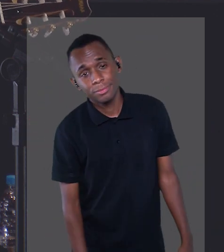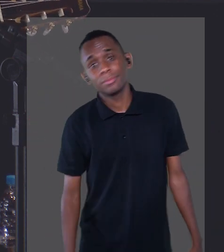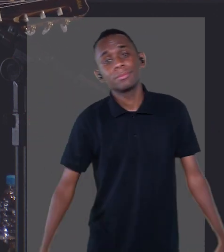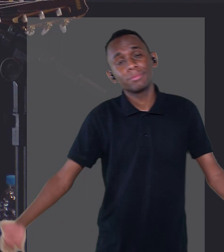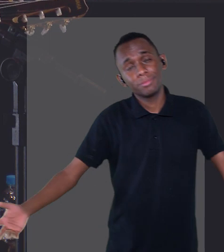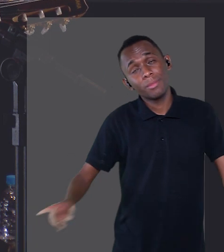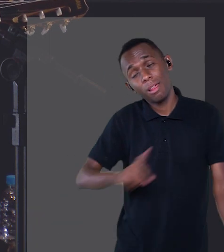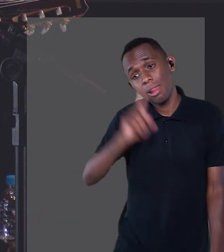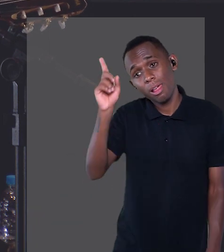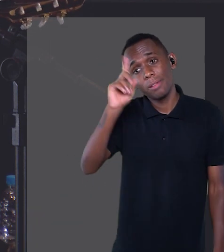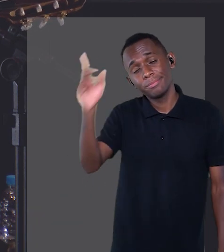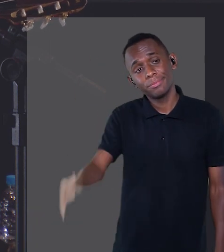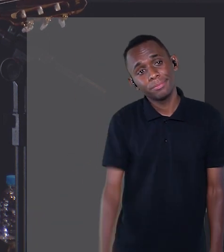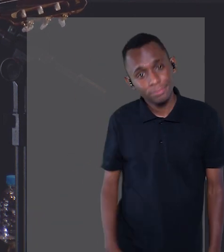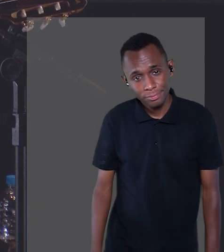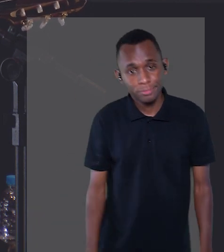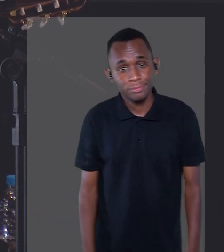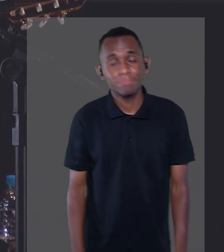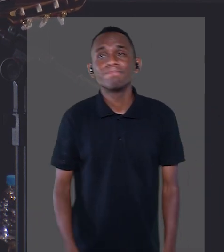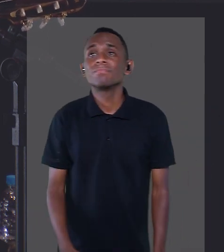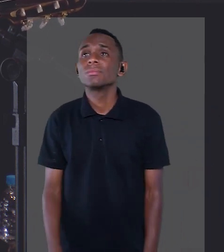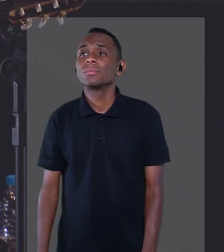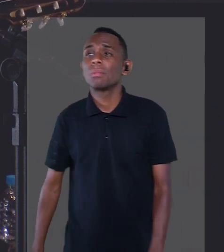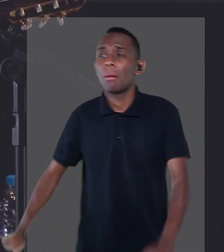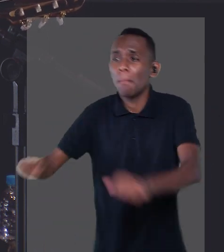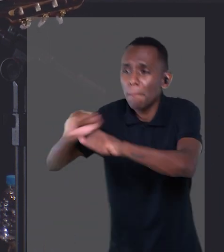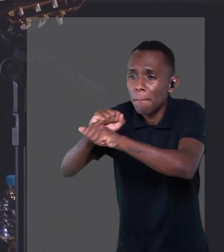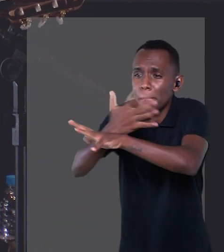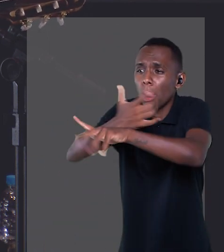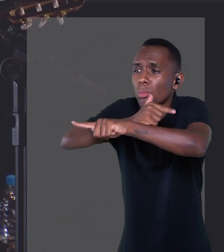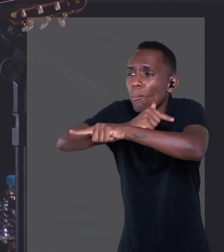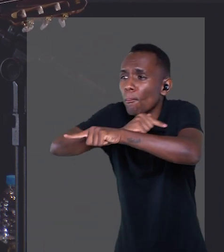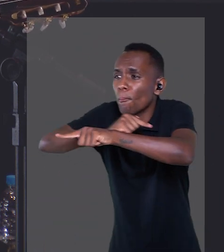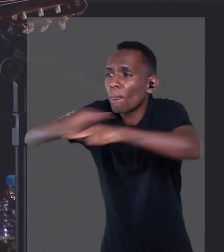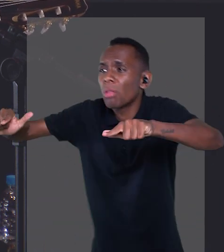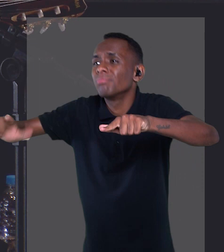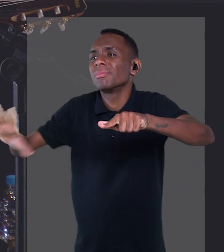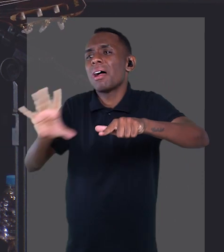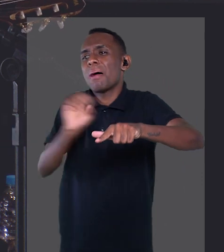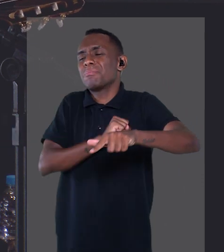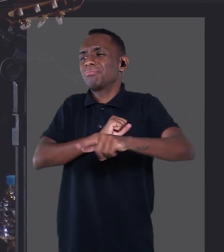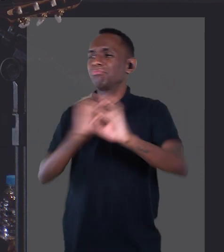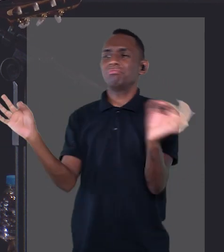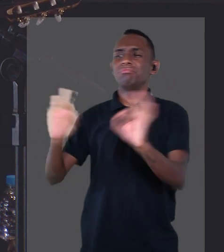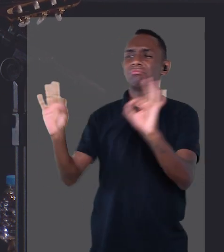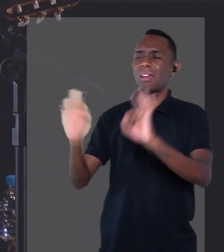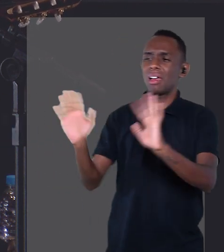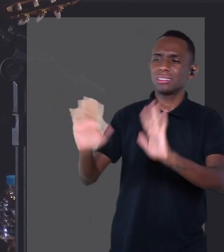Mesmo lá, no deserto das paixões,